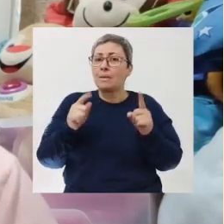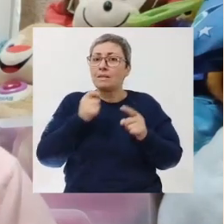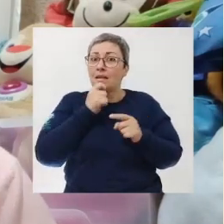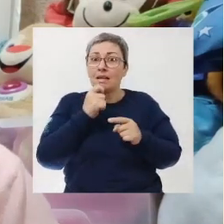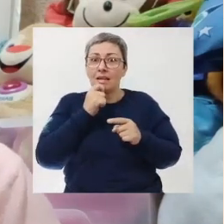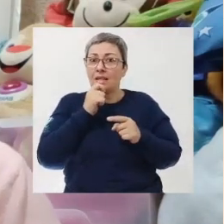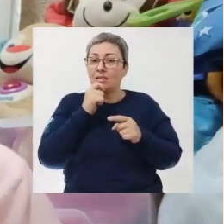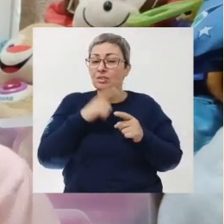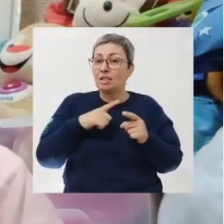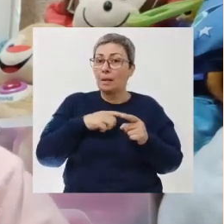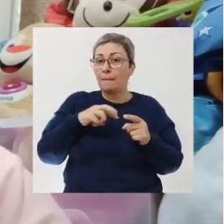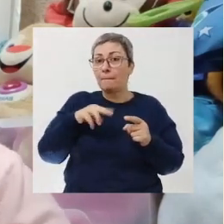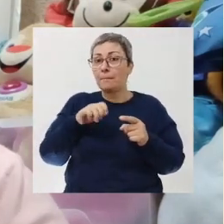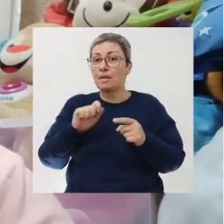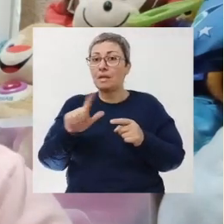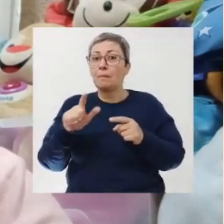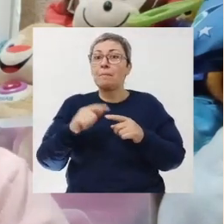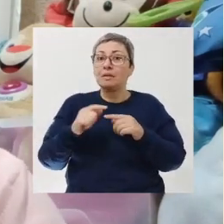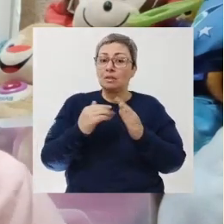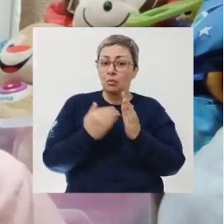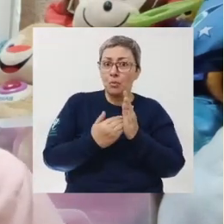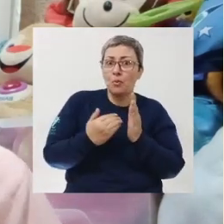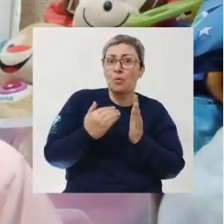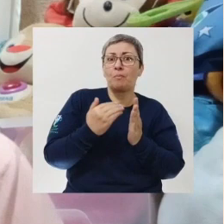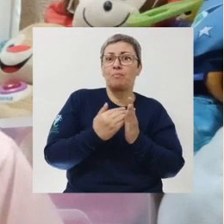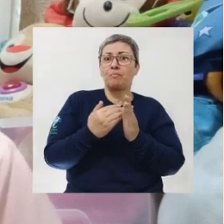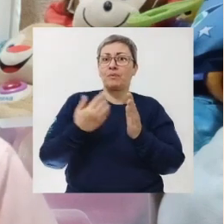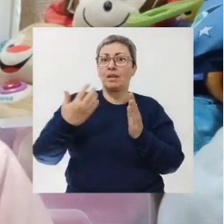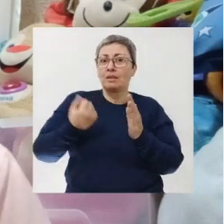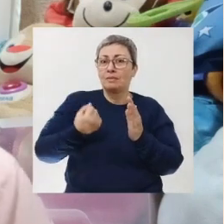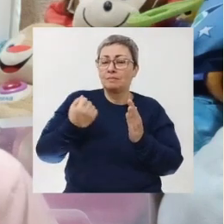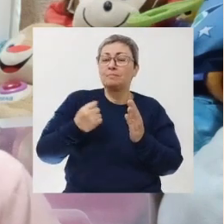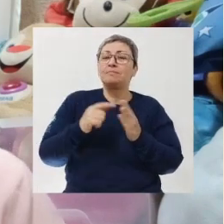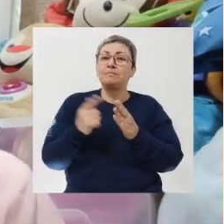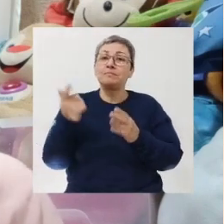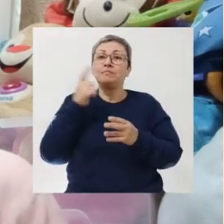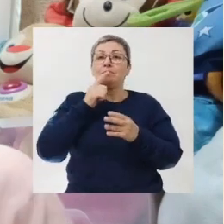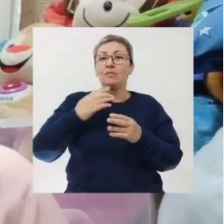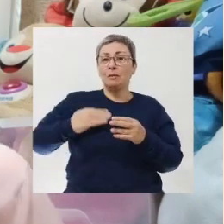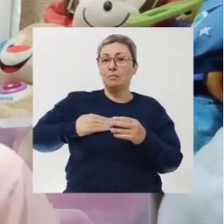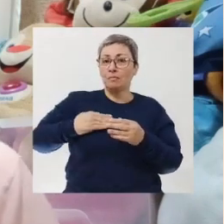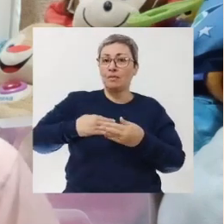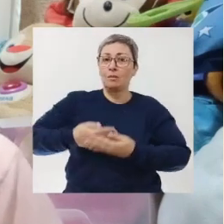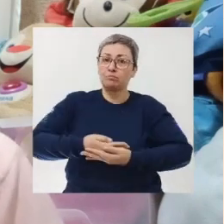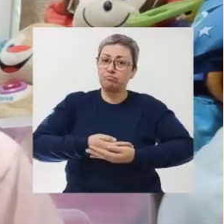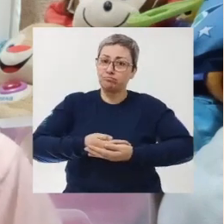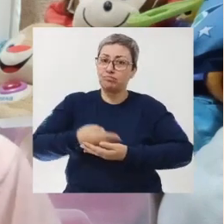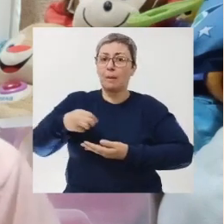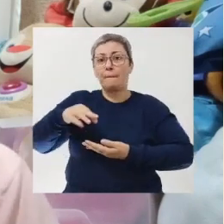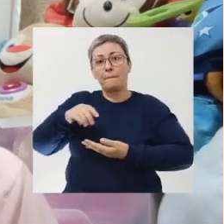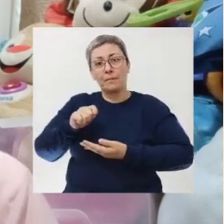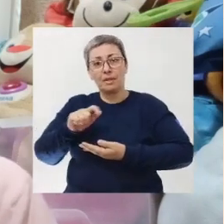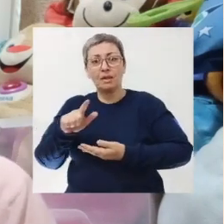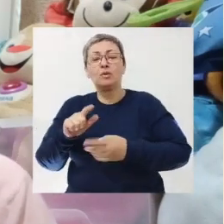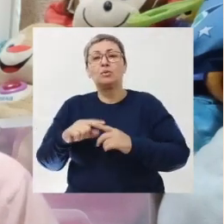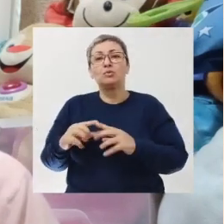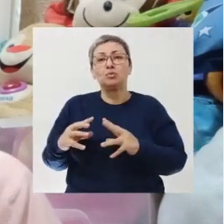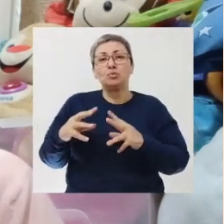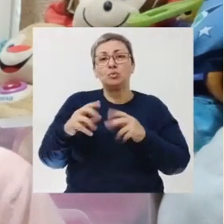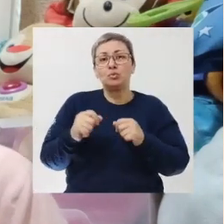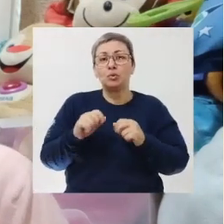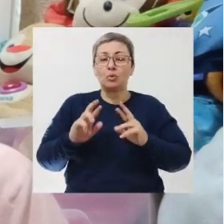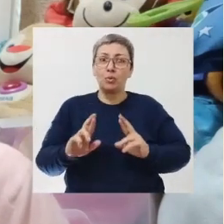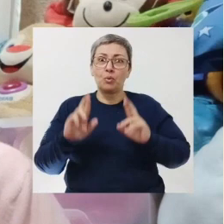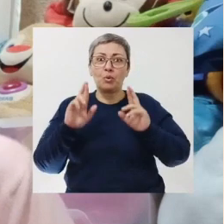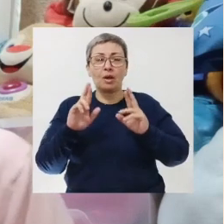processo de relactação, a gente conseguiu aumentar a produção de leite e eu consegui amamentar o Miguel, né? E